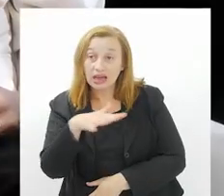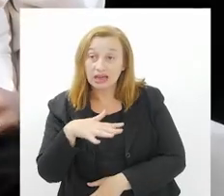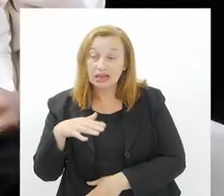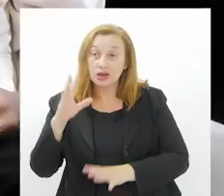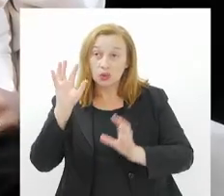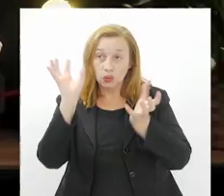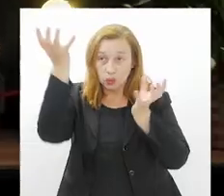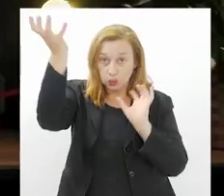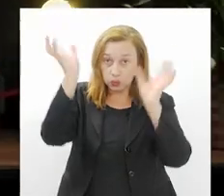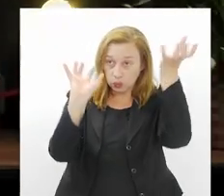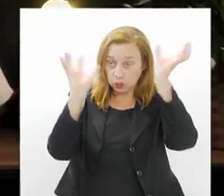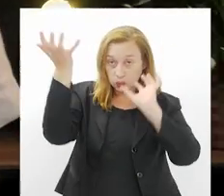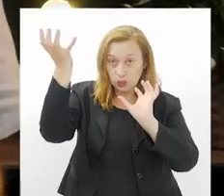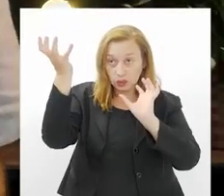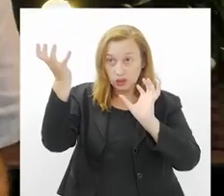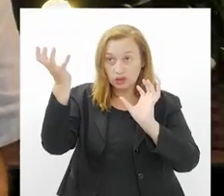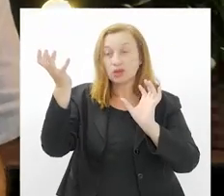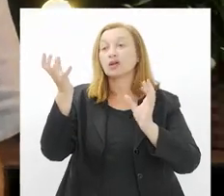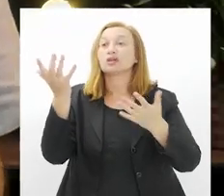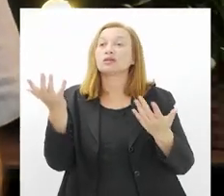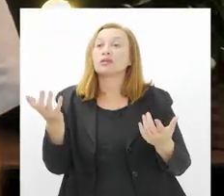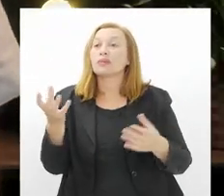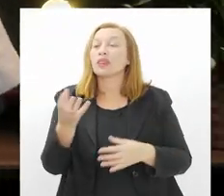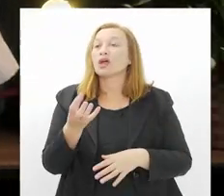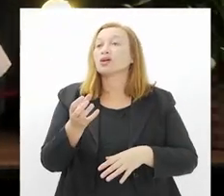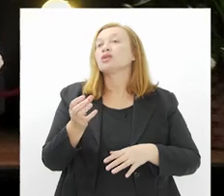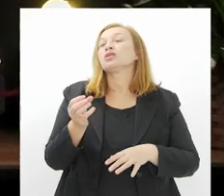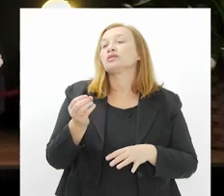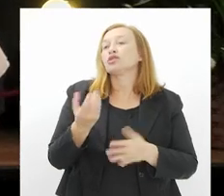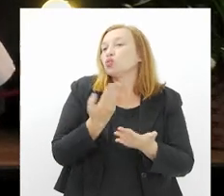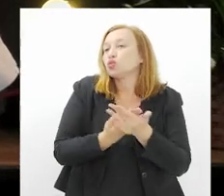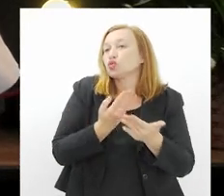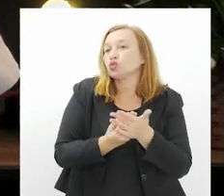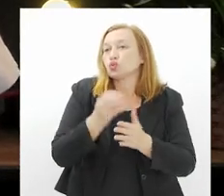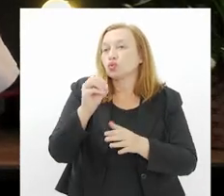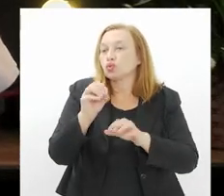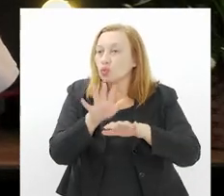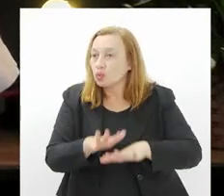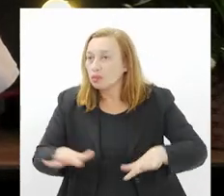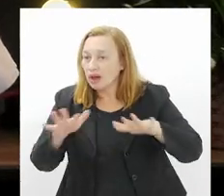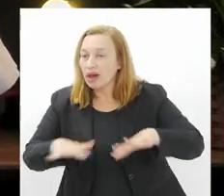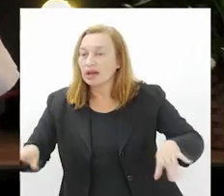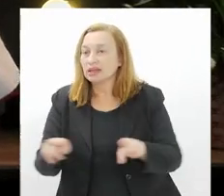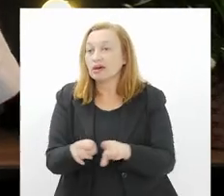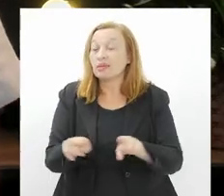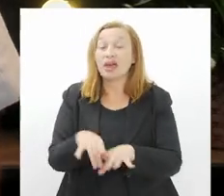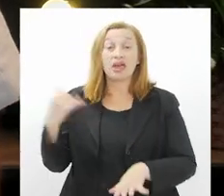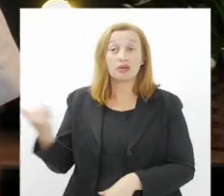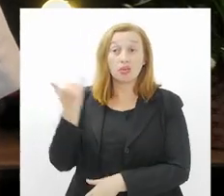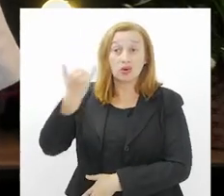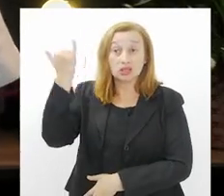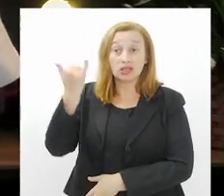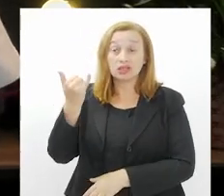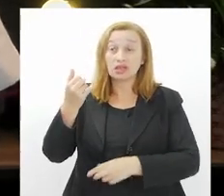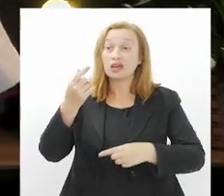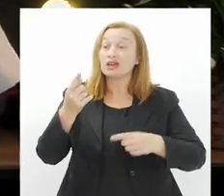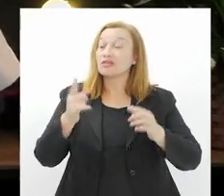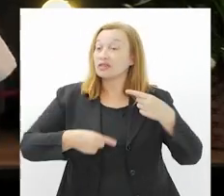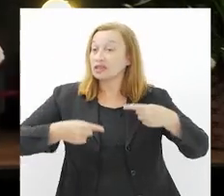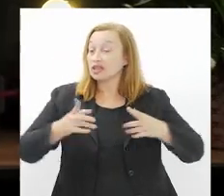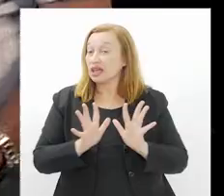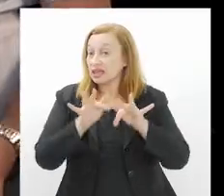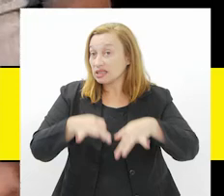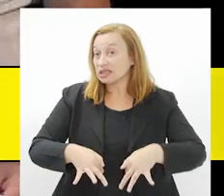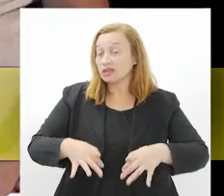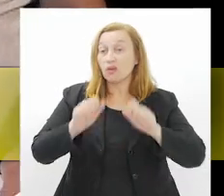Esse assunto, o debate, foi muito importante da área da meteorologia, da área da oceanografia também, porque é impactante para todos